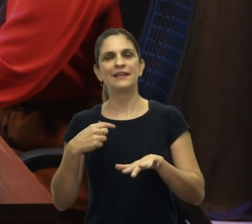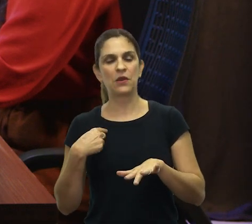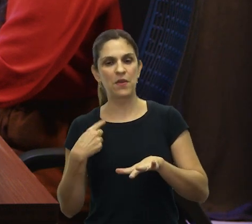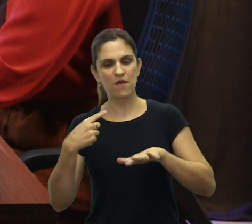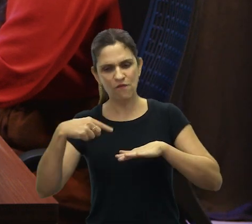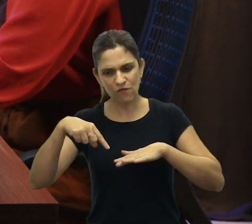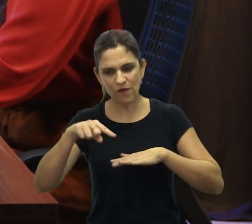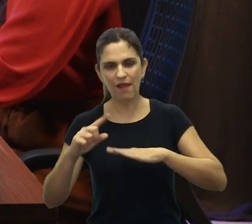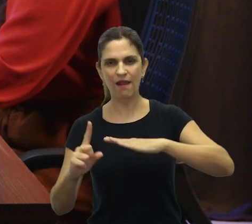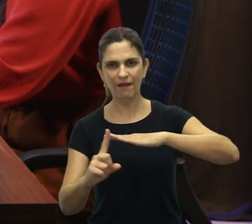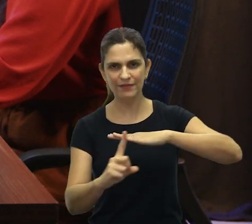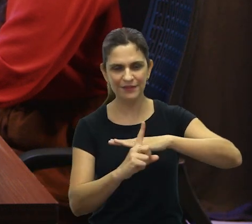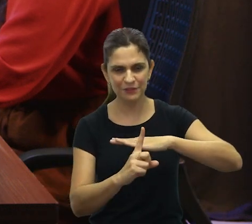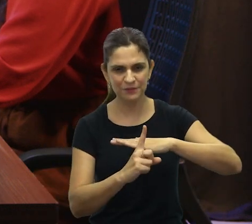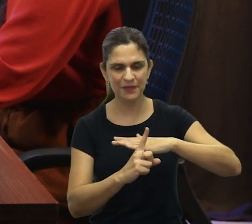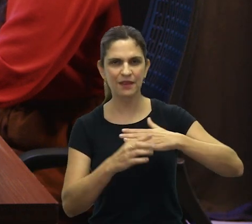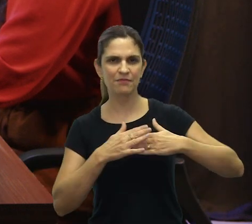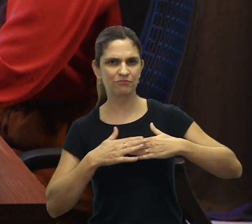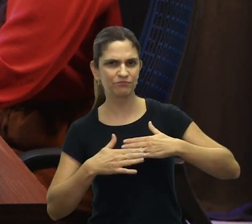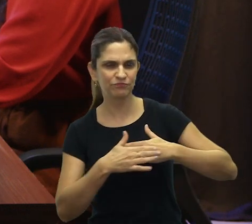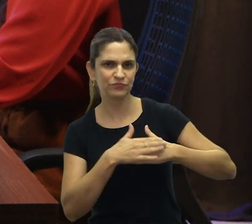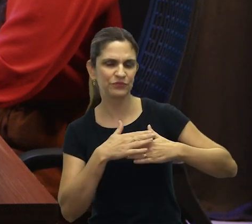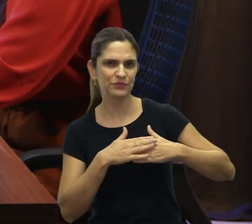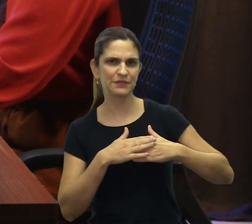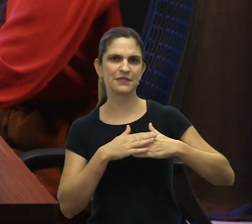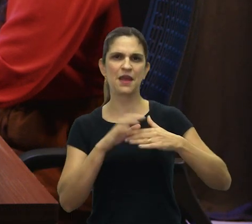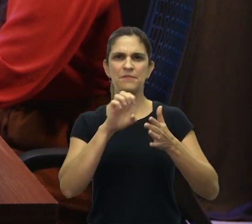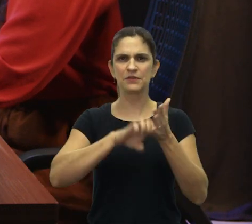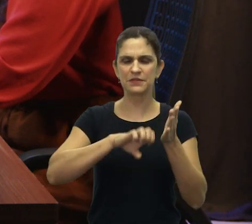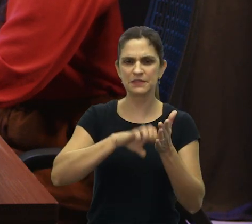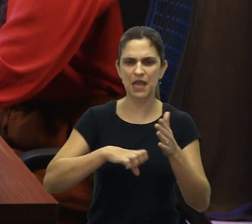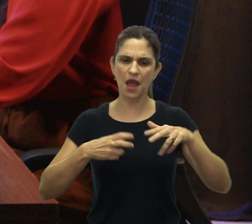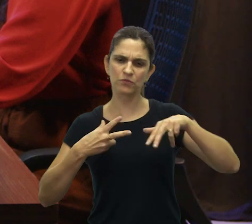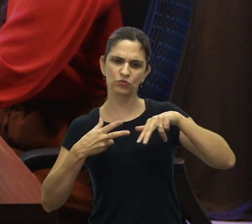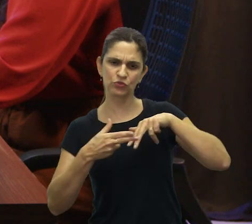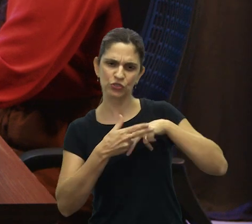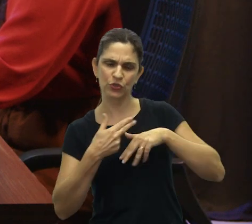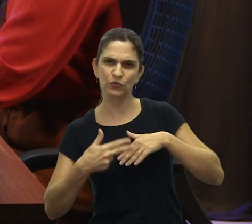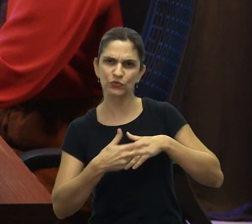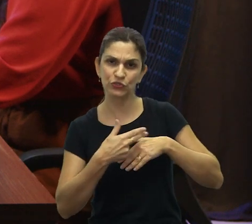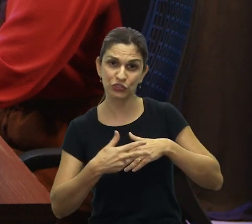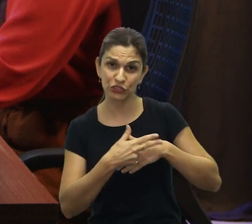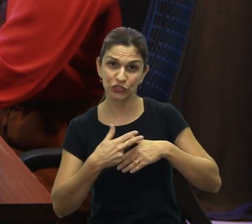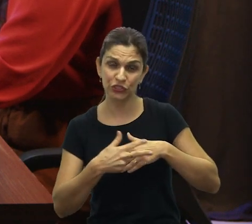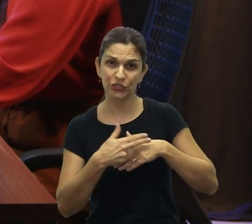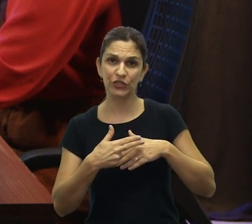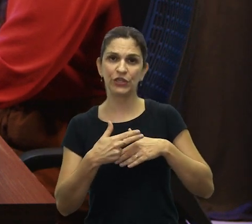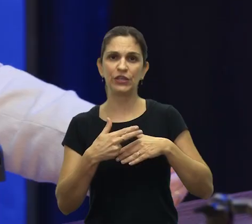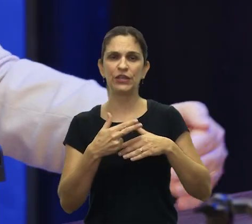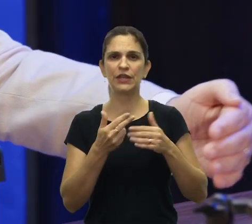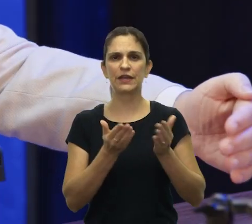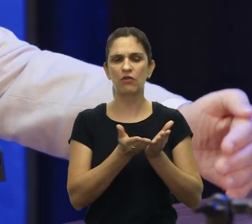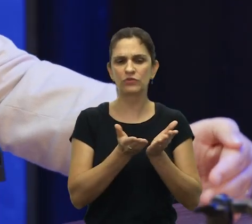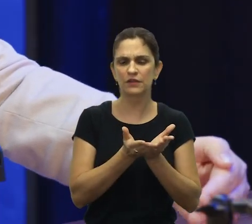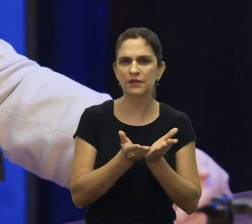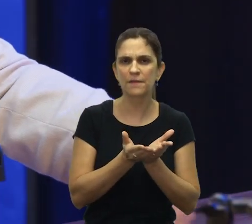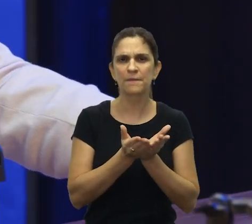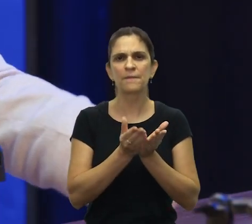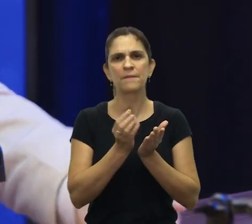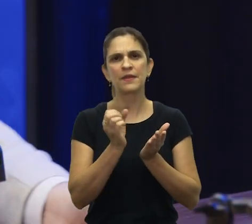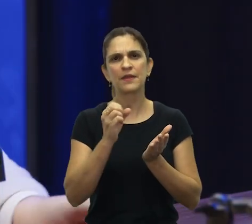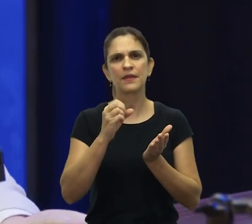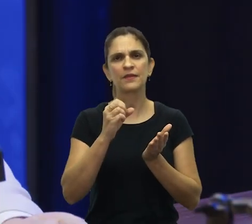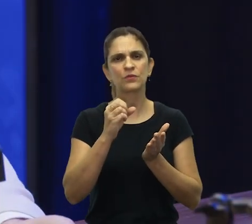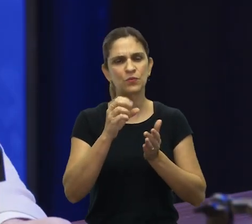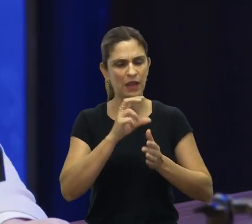as pacientes, a gente faz os exames, a gente faz a cirurgia, encaminhamos para o tratamento oncológico, acompanhamos essas mulheres e